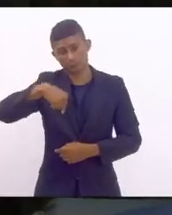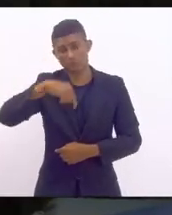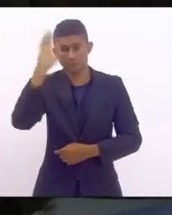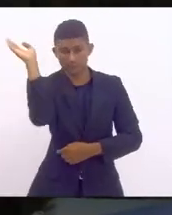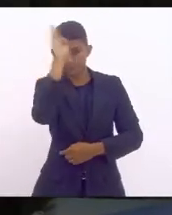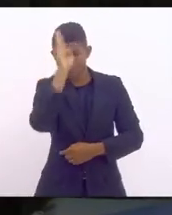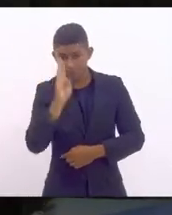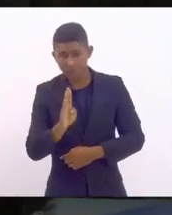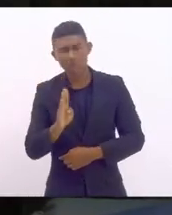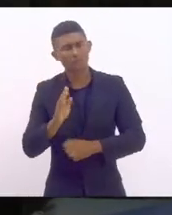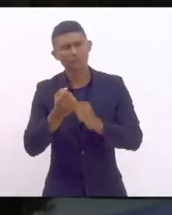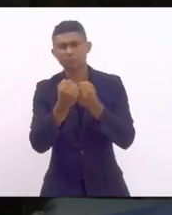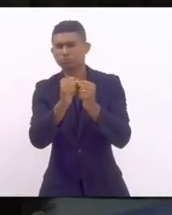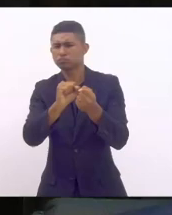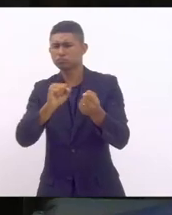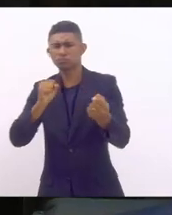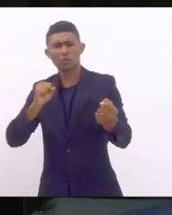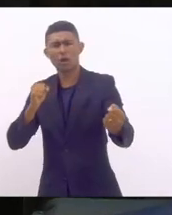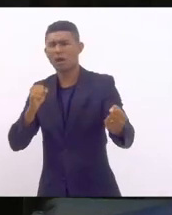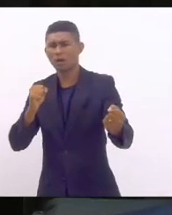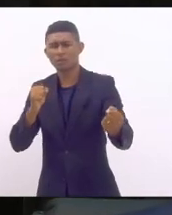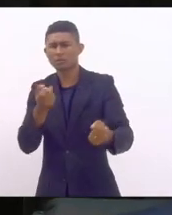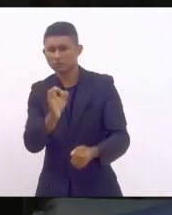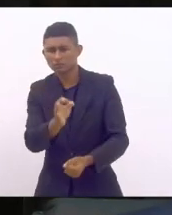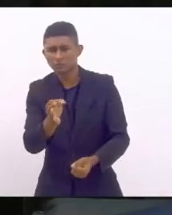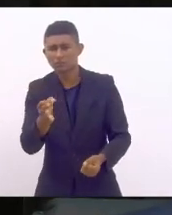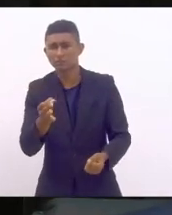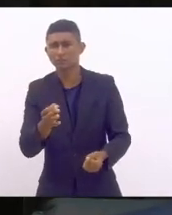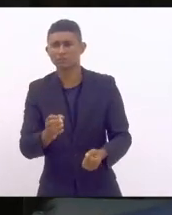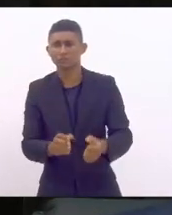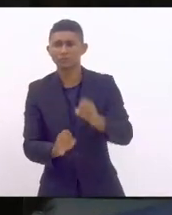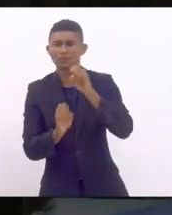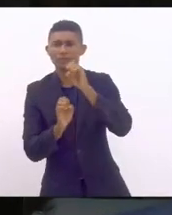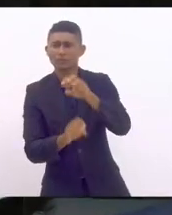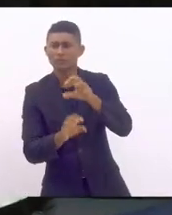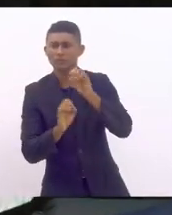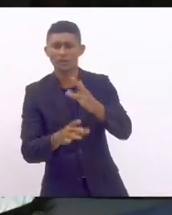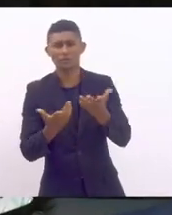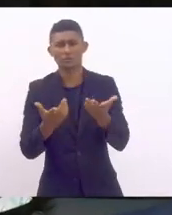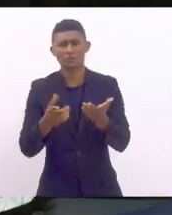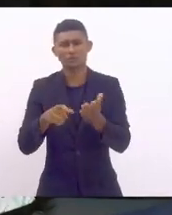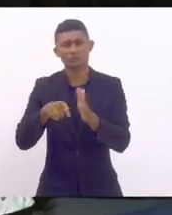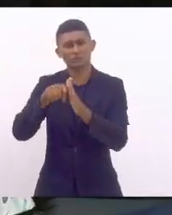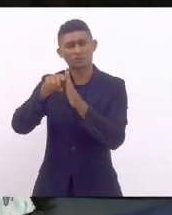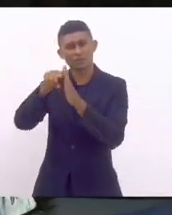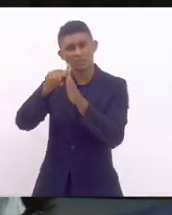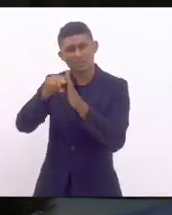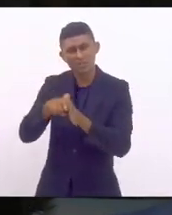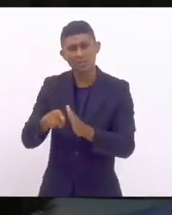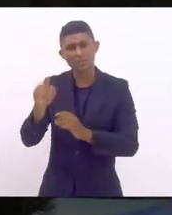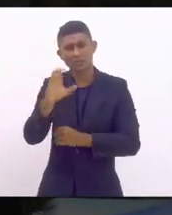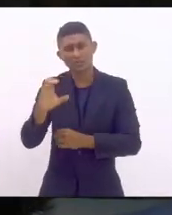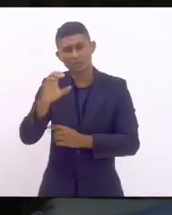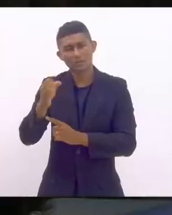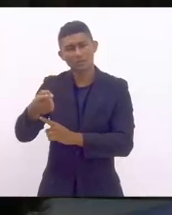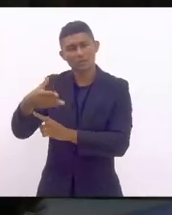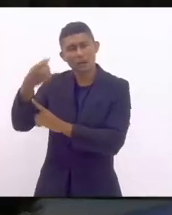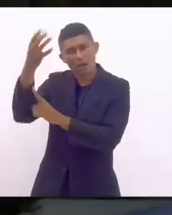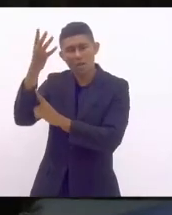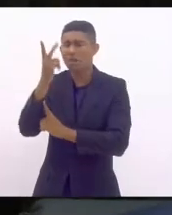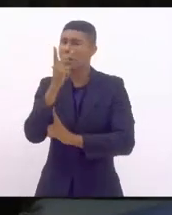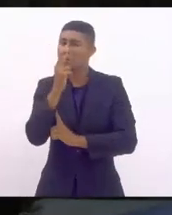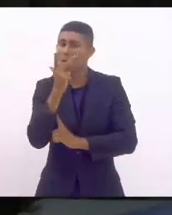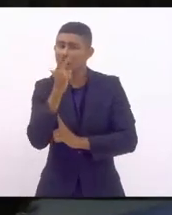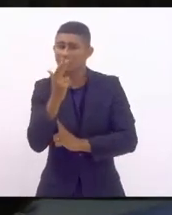porte desse tamanho a ver a educação a ciência EA inovação pedindo de Pires na